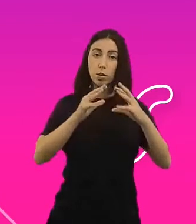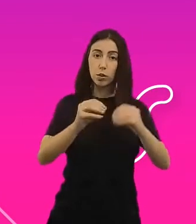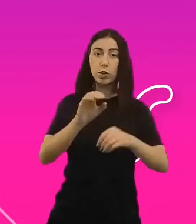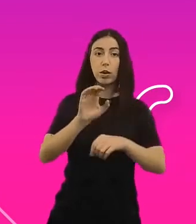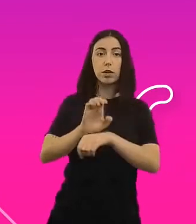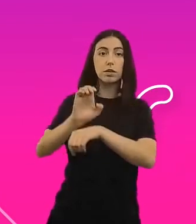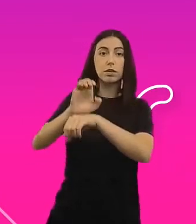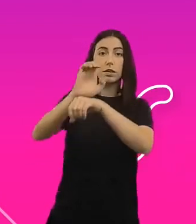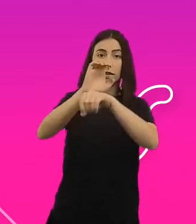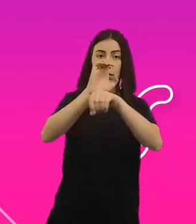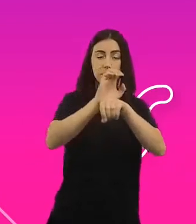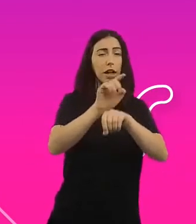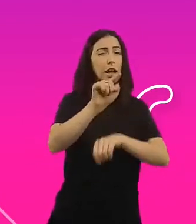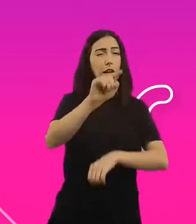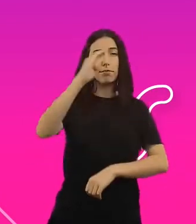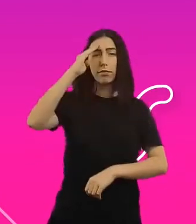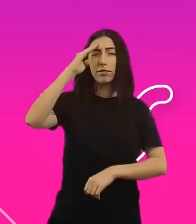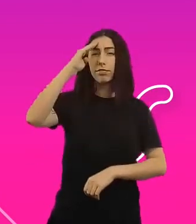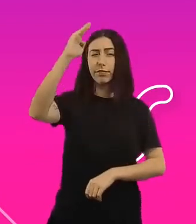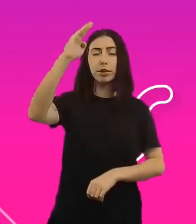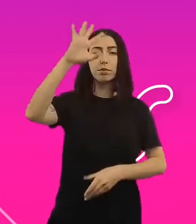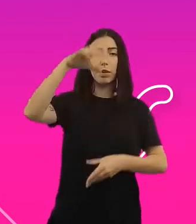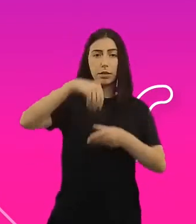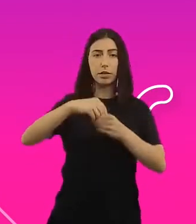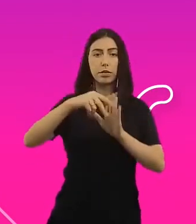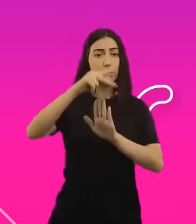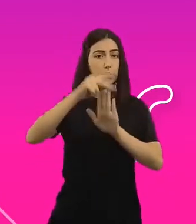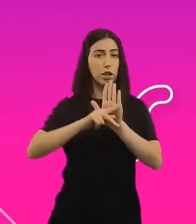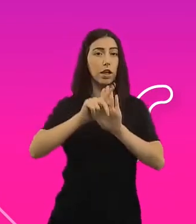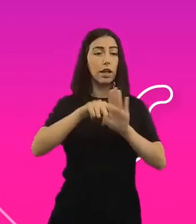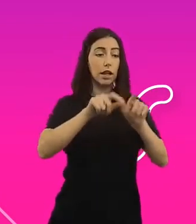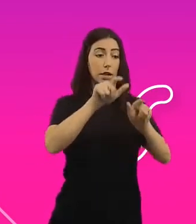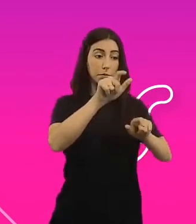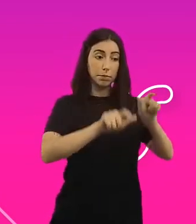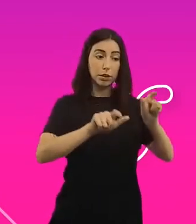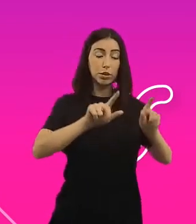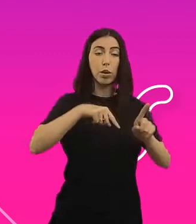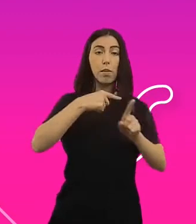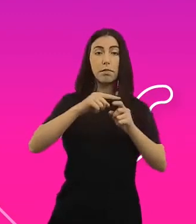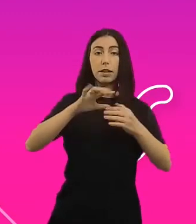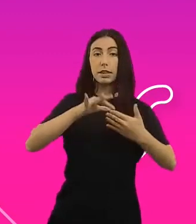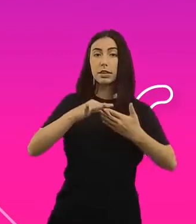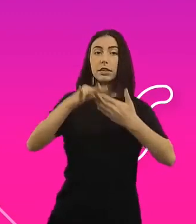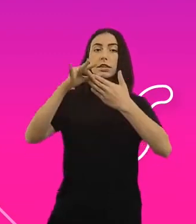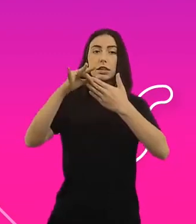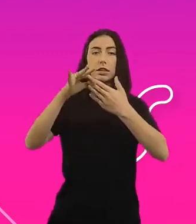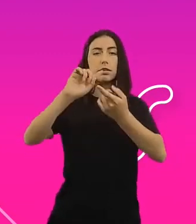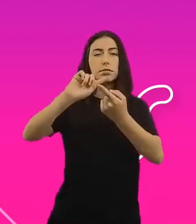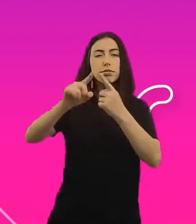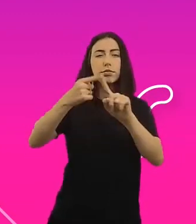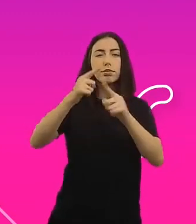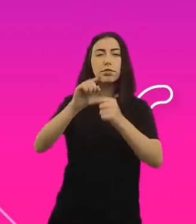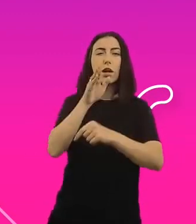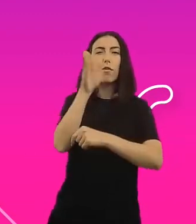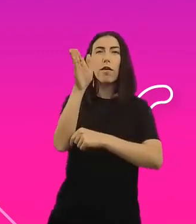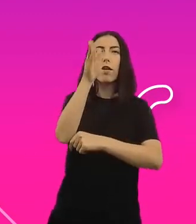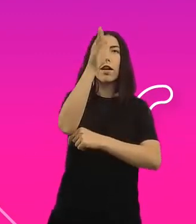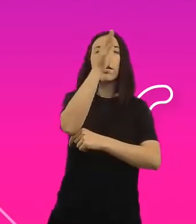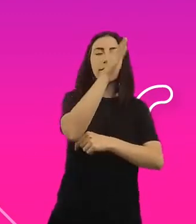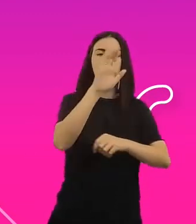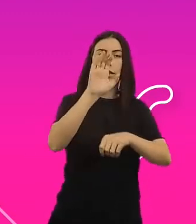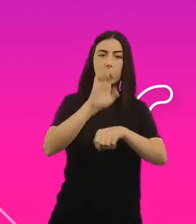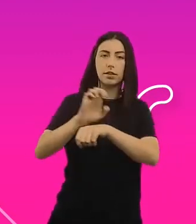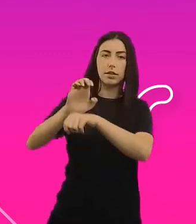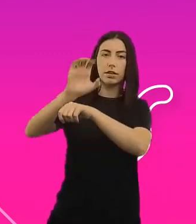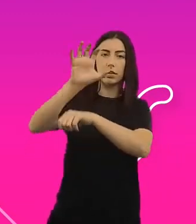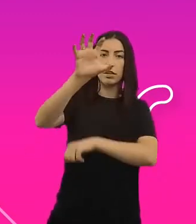as pessoas e as lideranças que são as articuladoras nessas regiões. O nosso